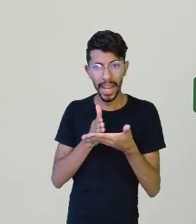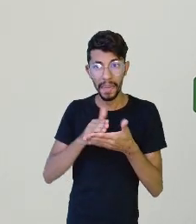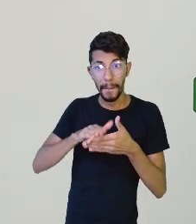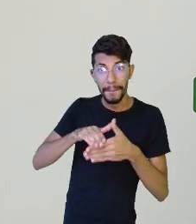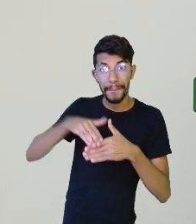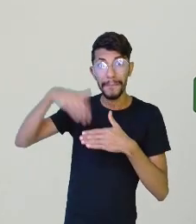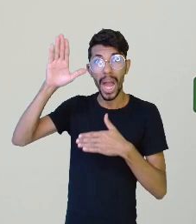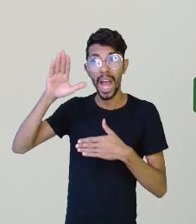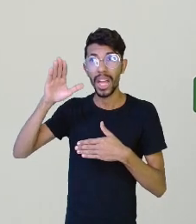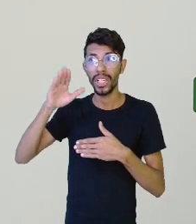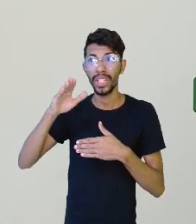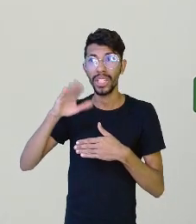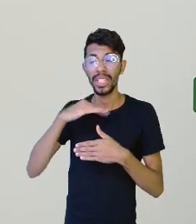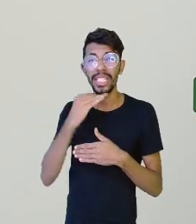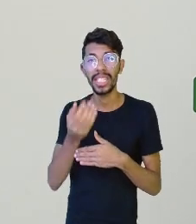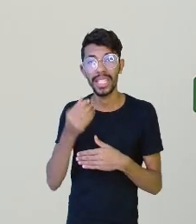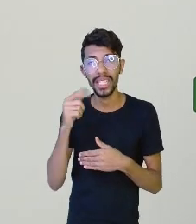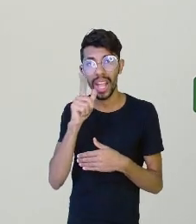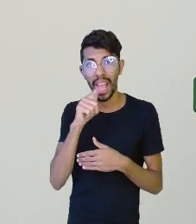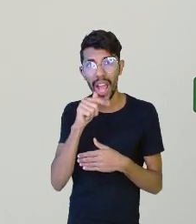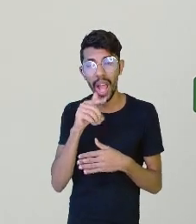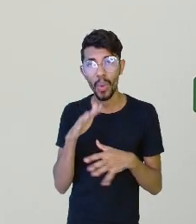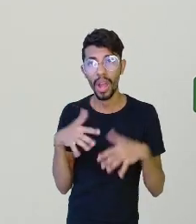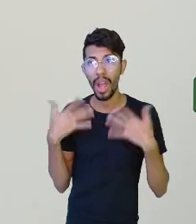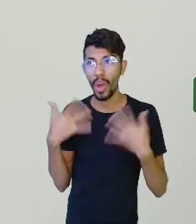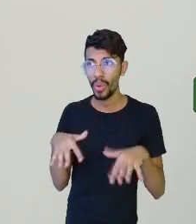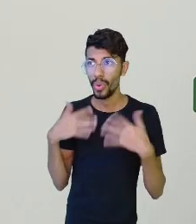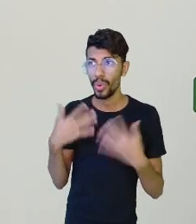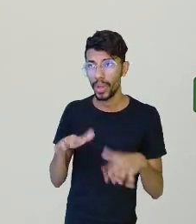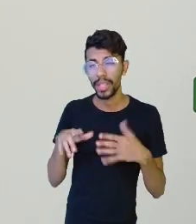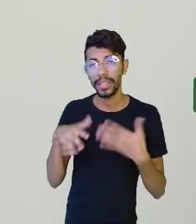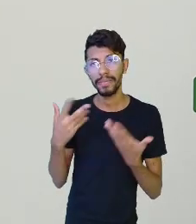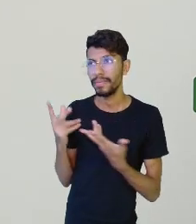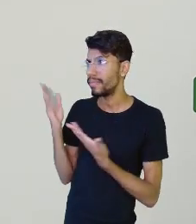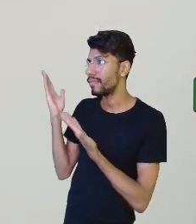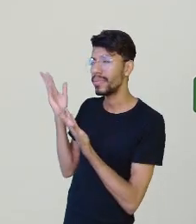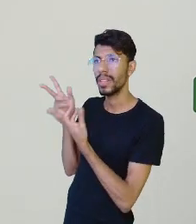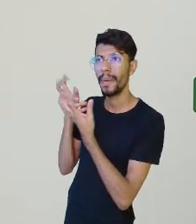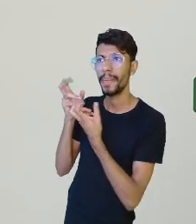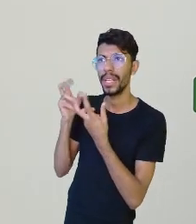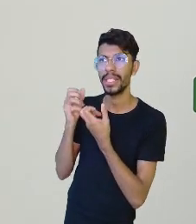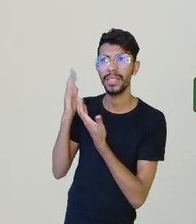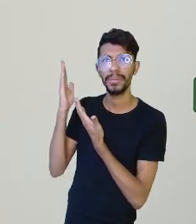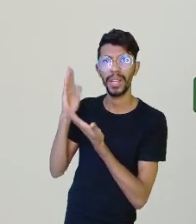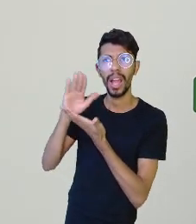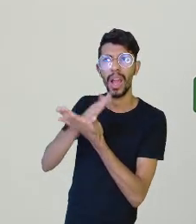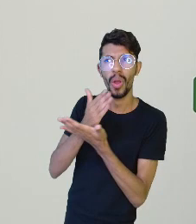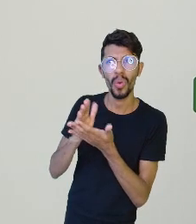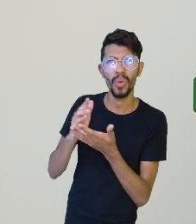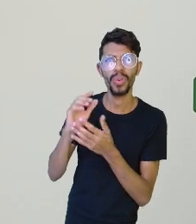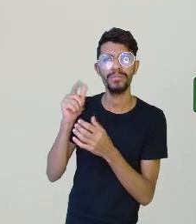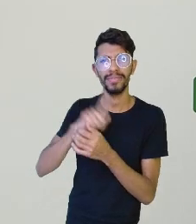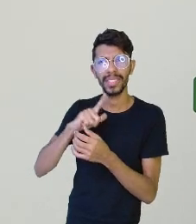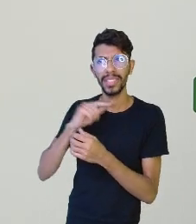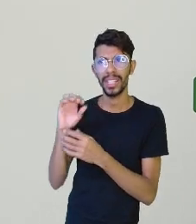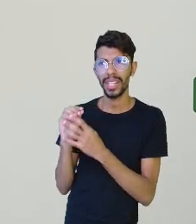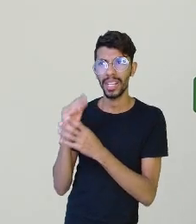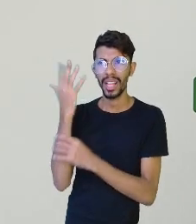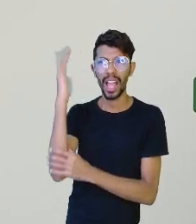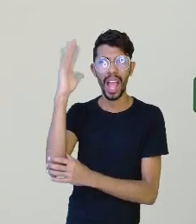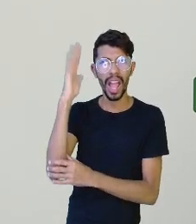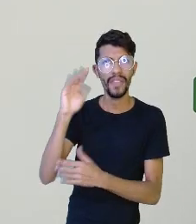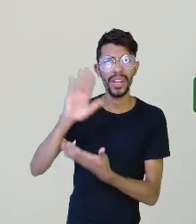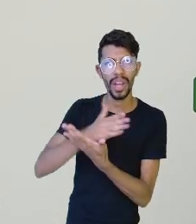é a água. Então, observe na imagem, nessa ainda tem algumas árvores, né, verdinhas, mas quando está nessa época realmente de